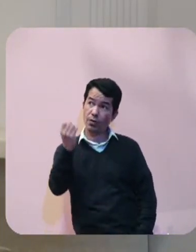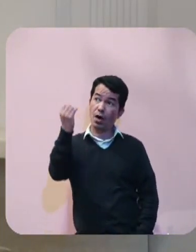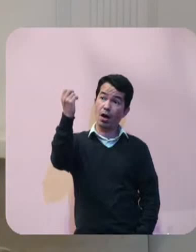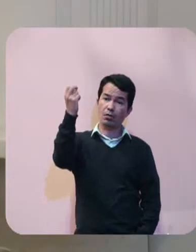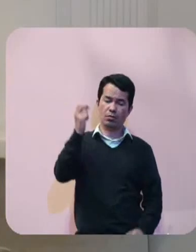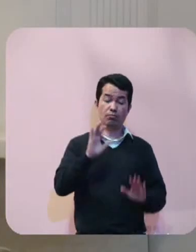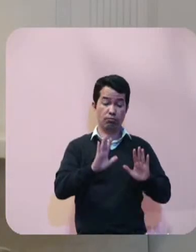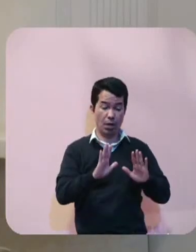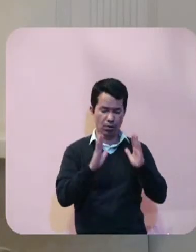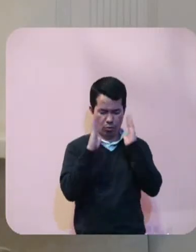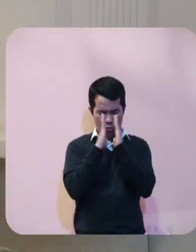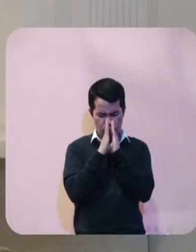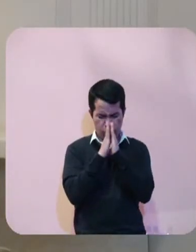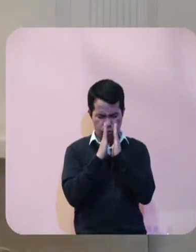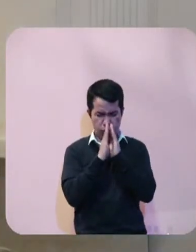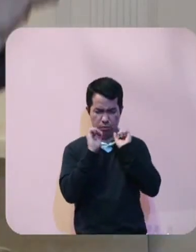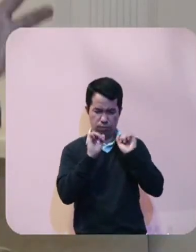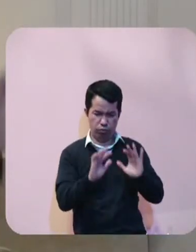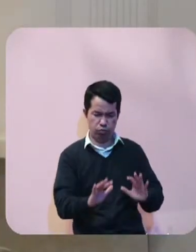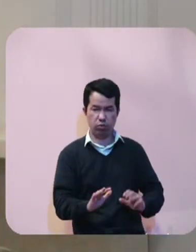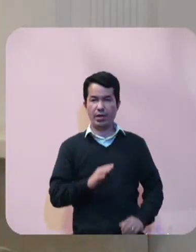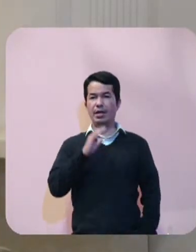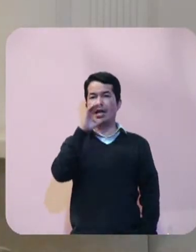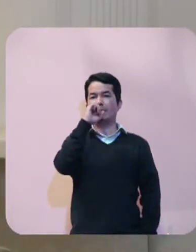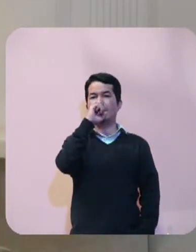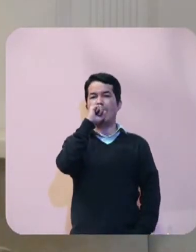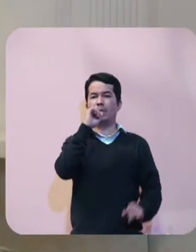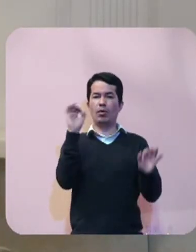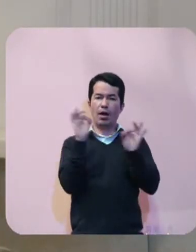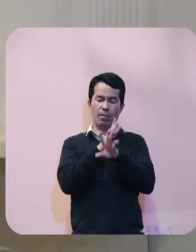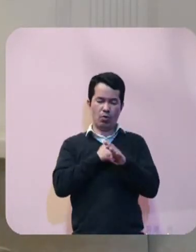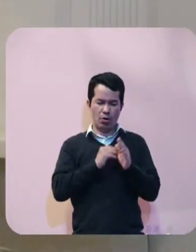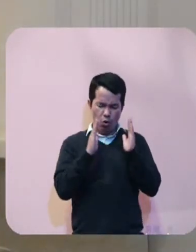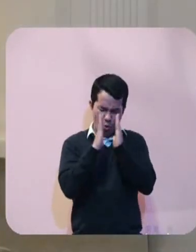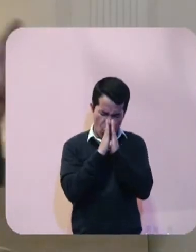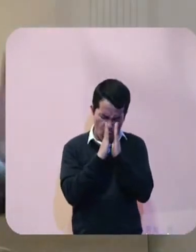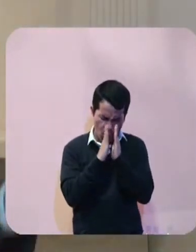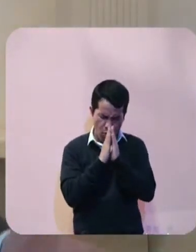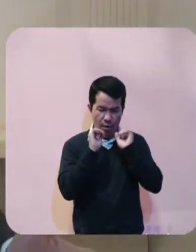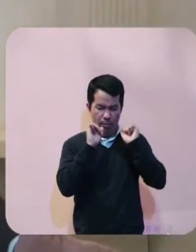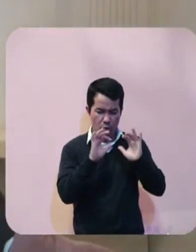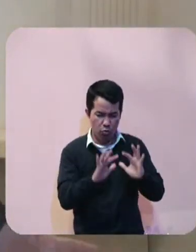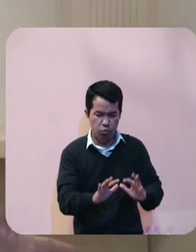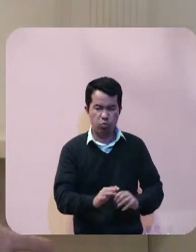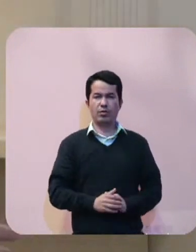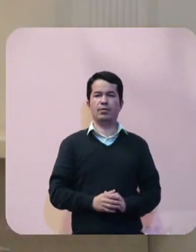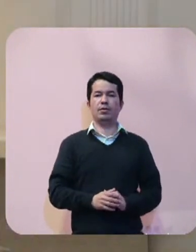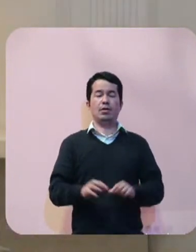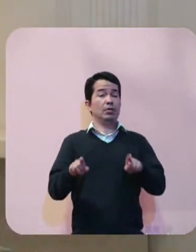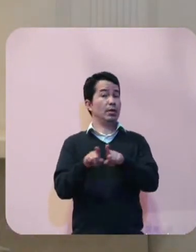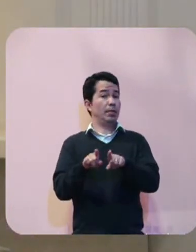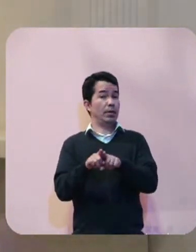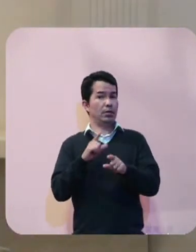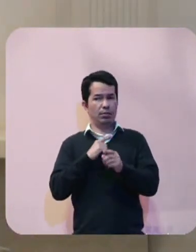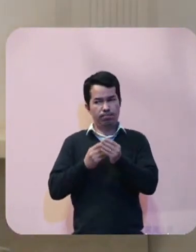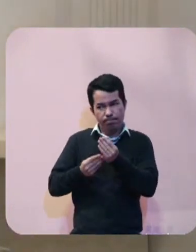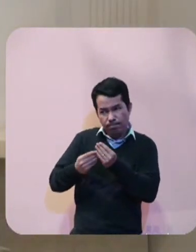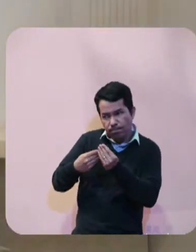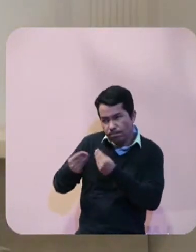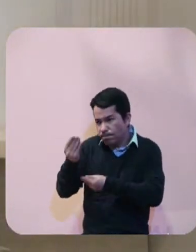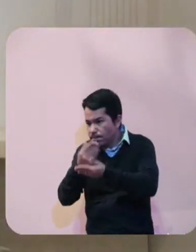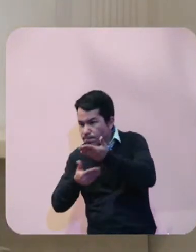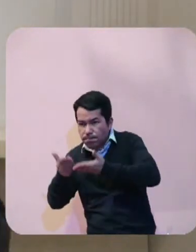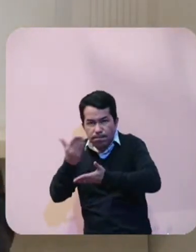oração. Quando termina o Shabá, eles oram essa oração. Em determinados momentos da convivência, eles oram